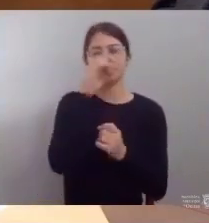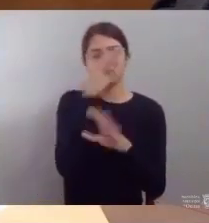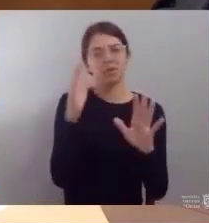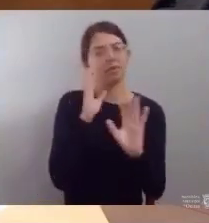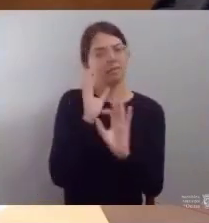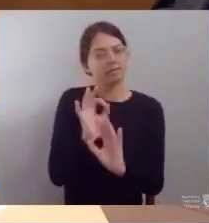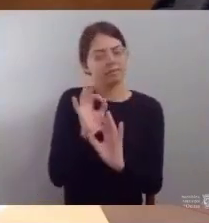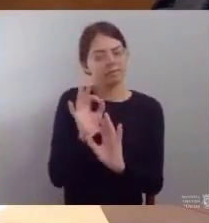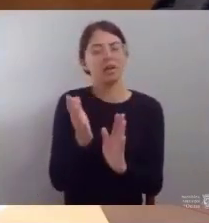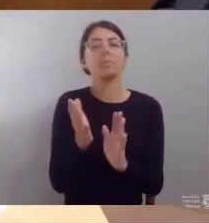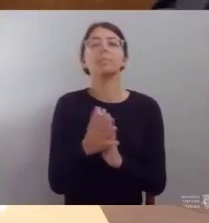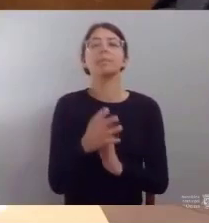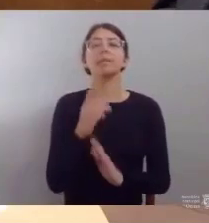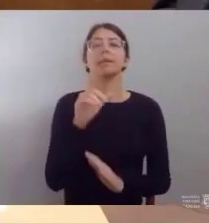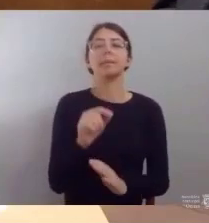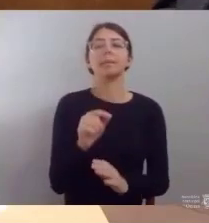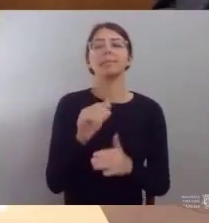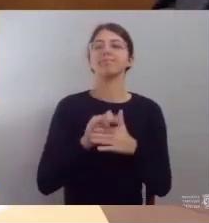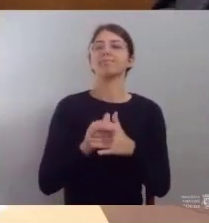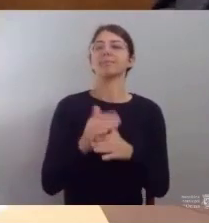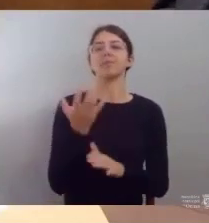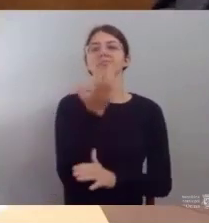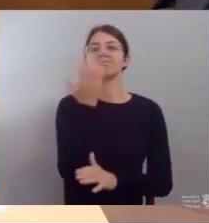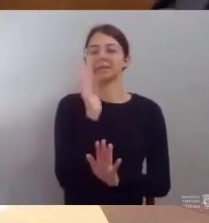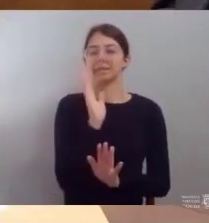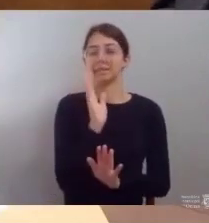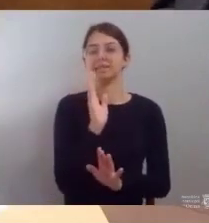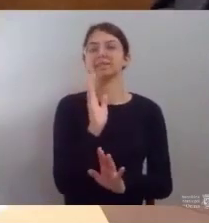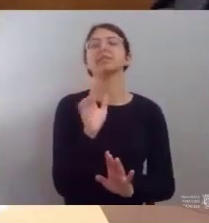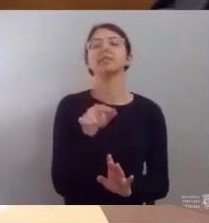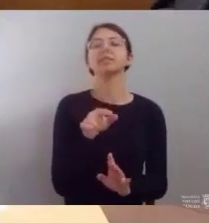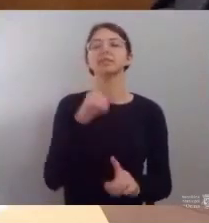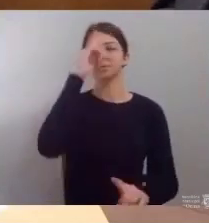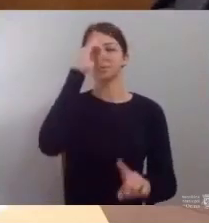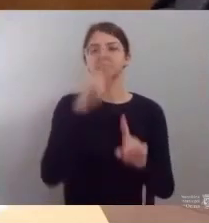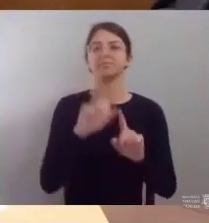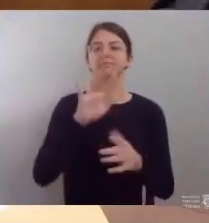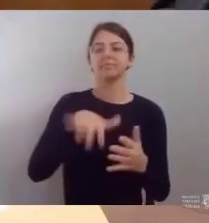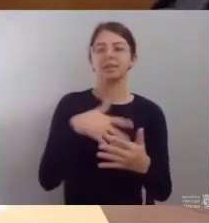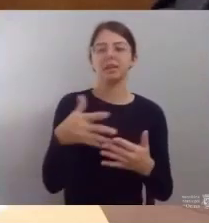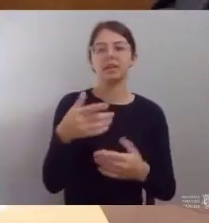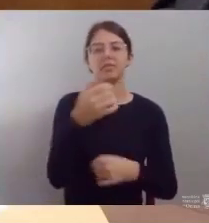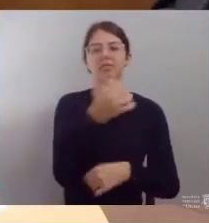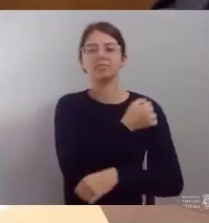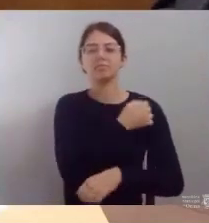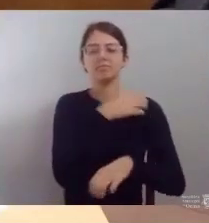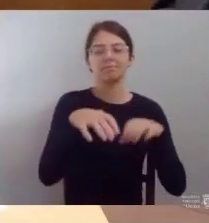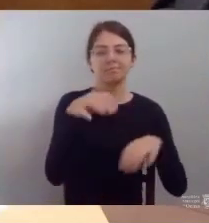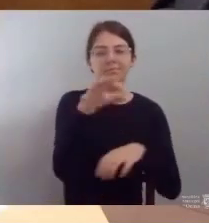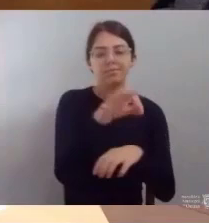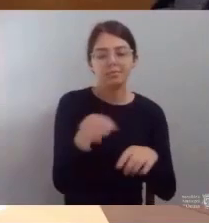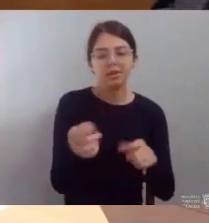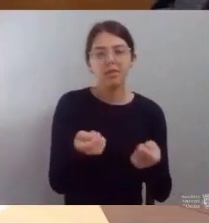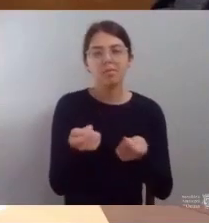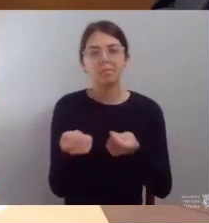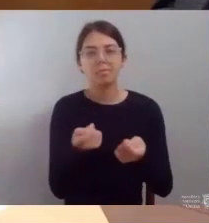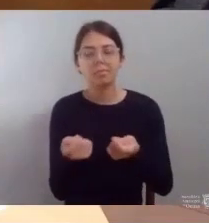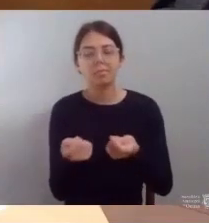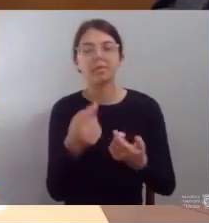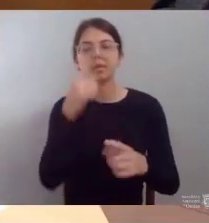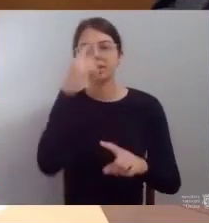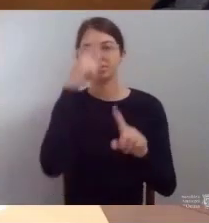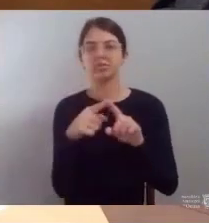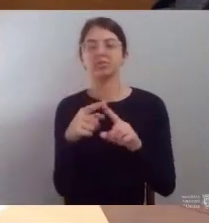como Magna Carta, no sentido de promover alterações de planeamento urbano que permitam a criação de canais urbanos de